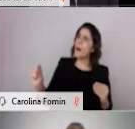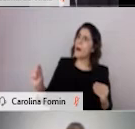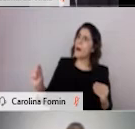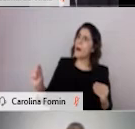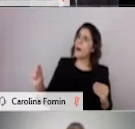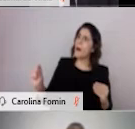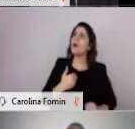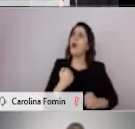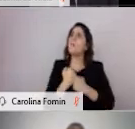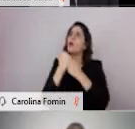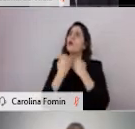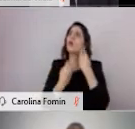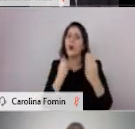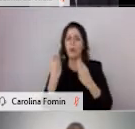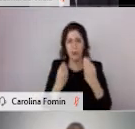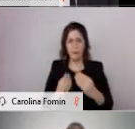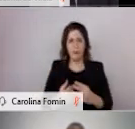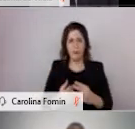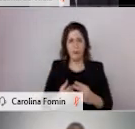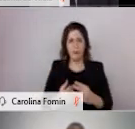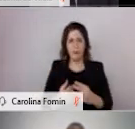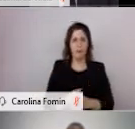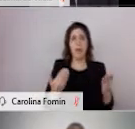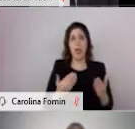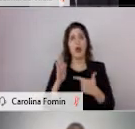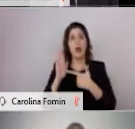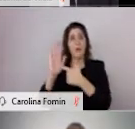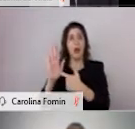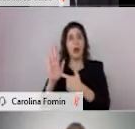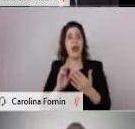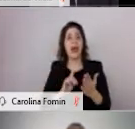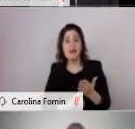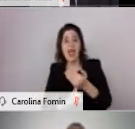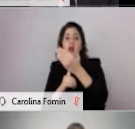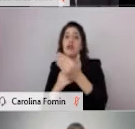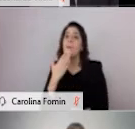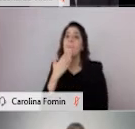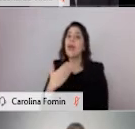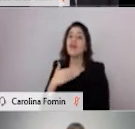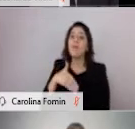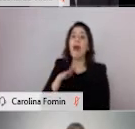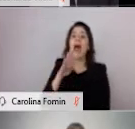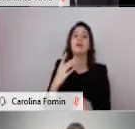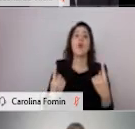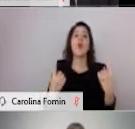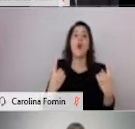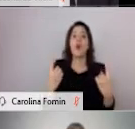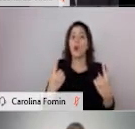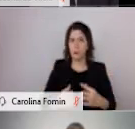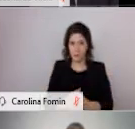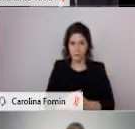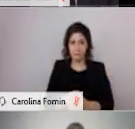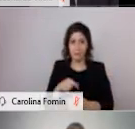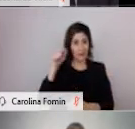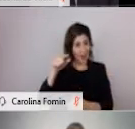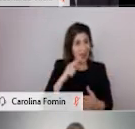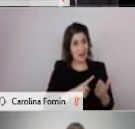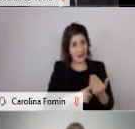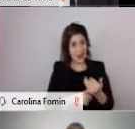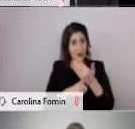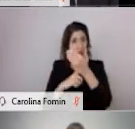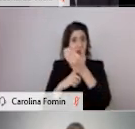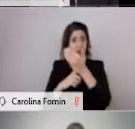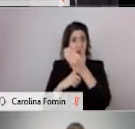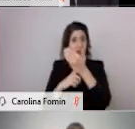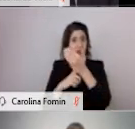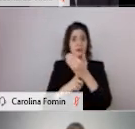eu destacaria quais as tecnologias que mais são solicitadas, né? Essas tecnologias também está aqui, talvez